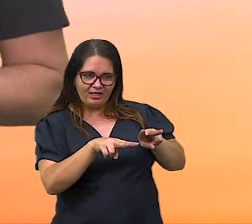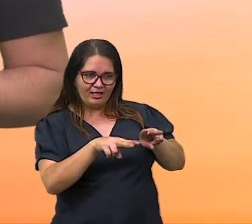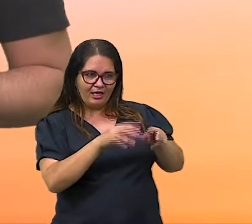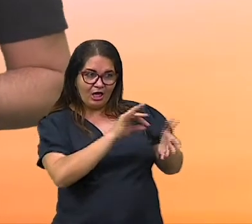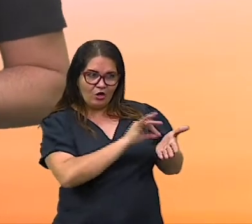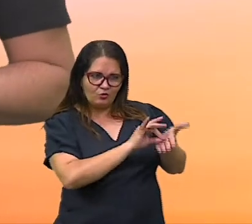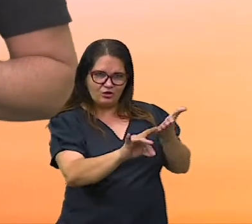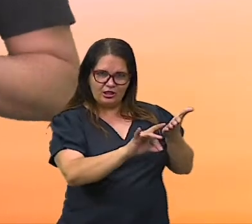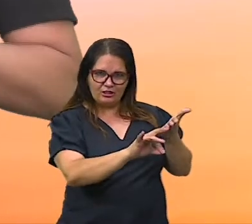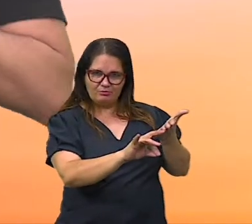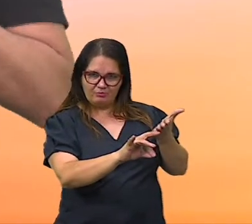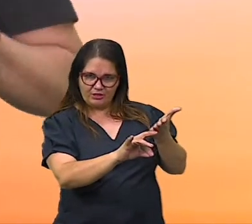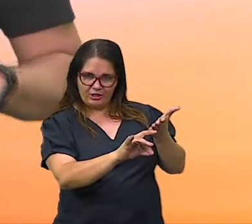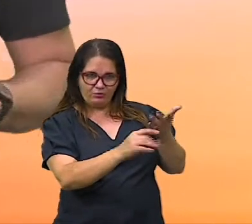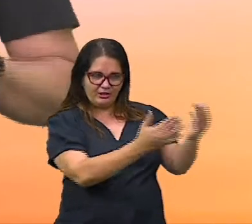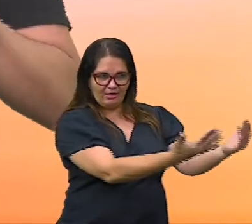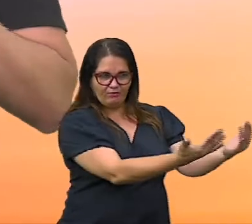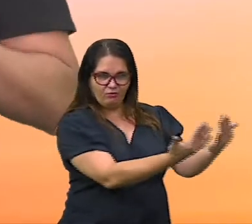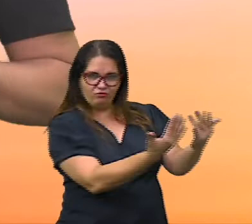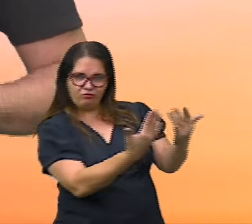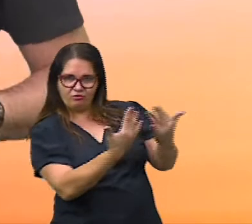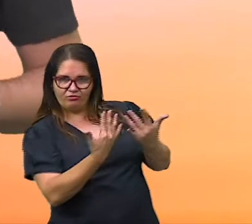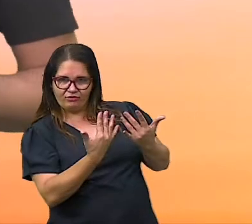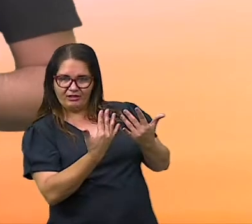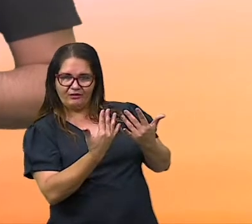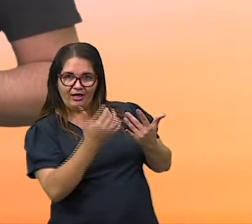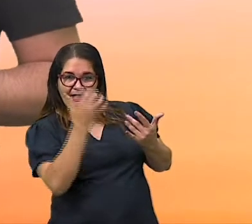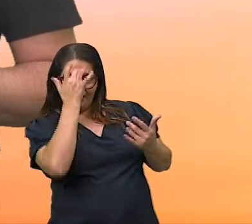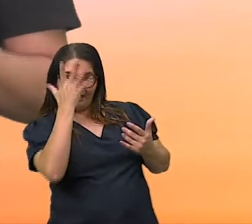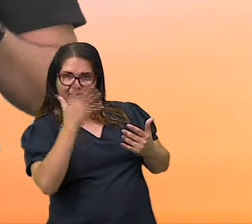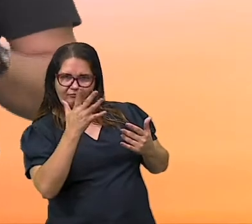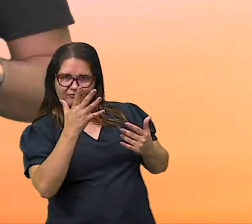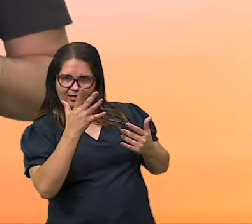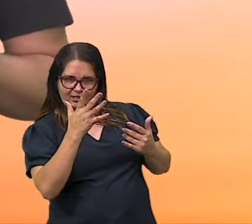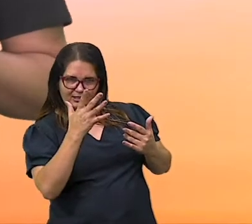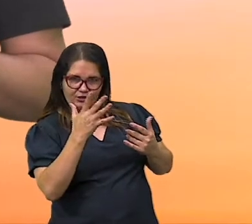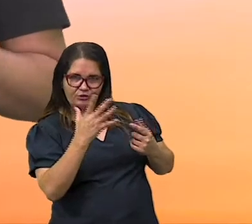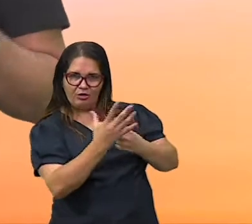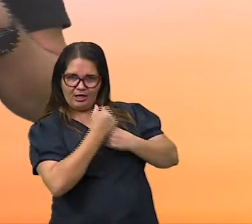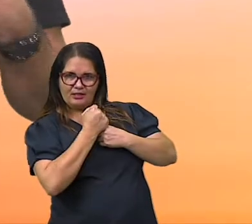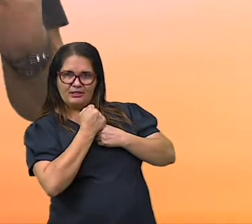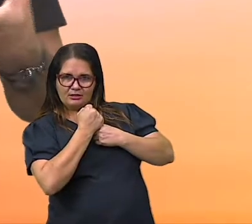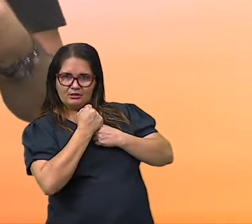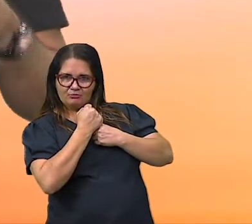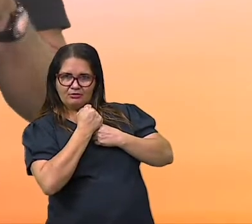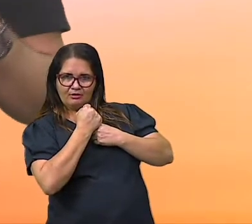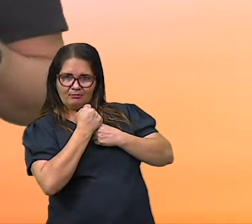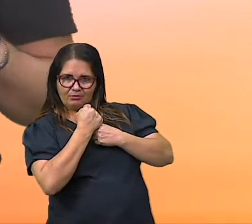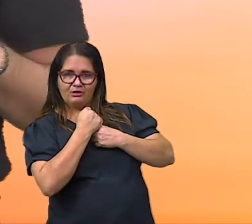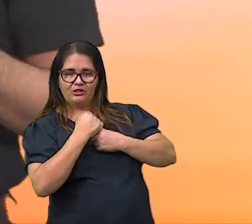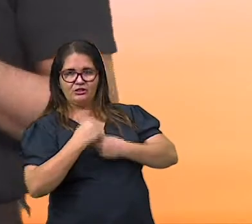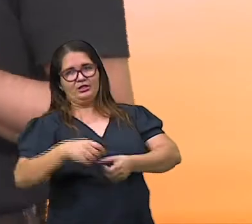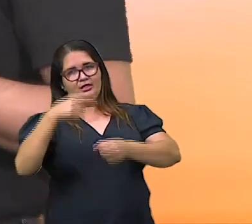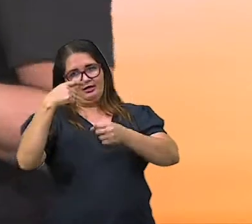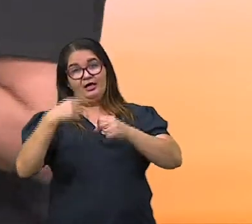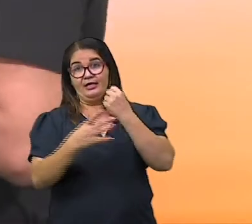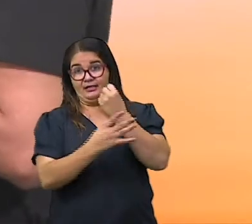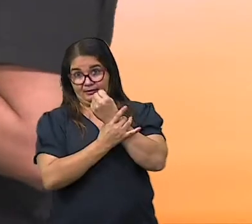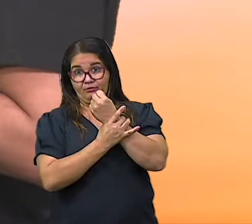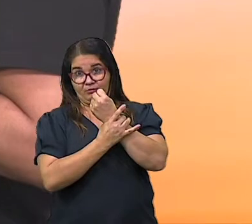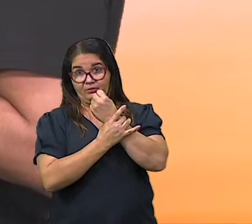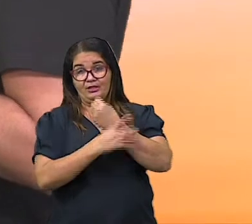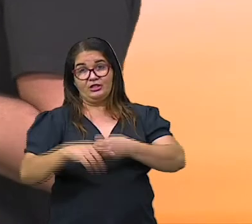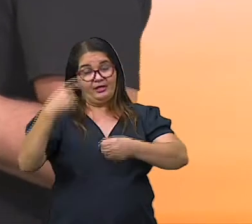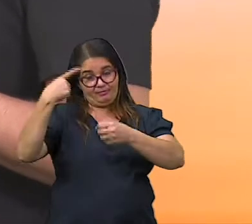os invasores. Então, geralmente, eram fortificadas, que possuíam como principal zona a Acrópole, que é